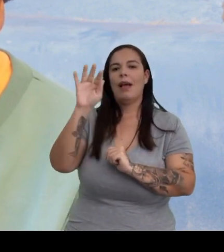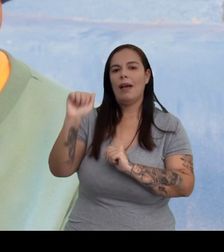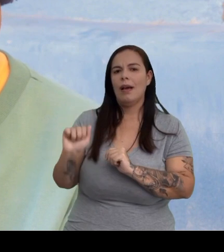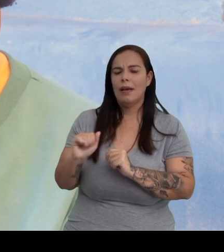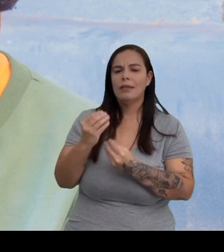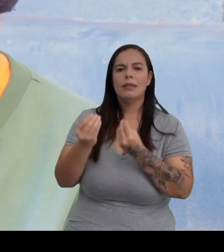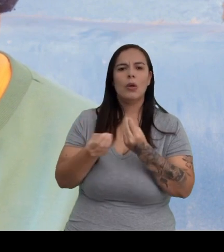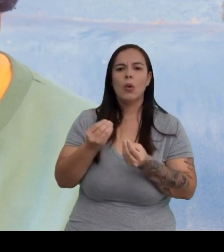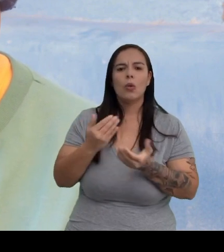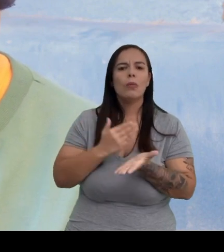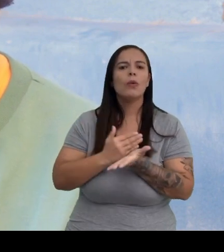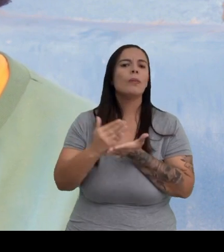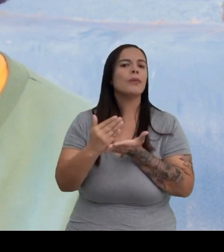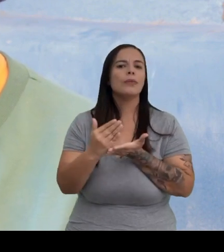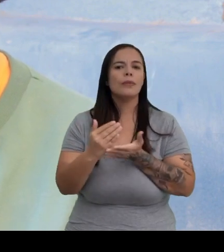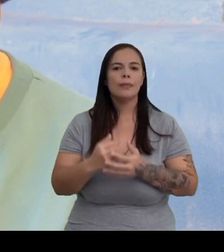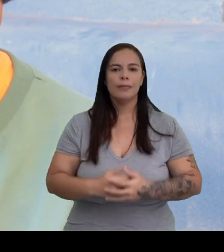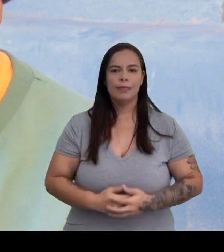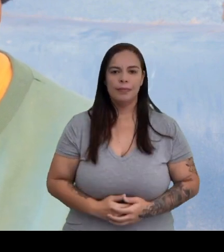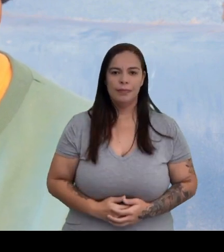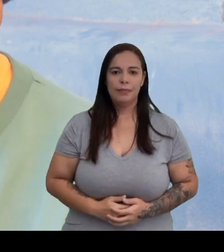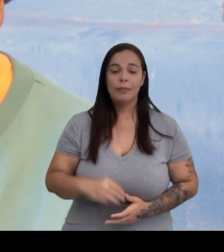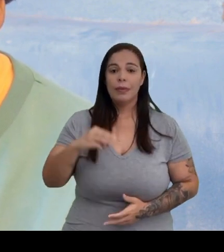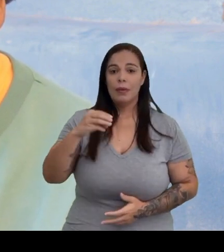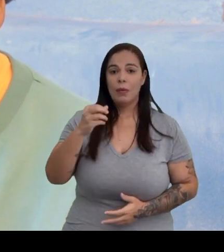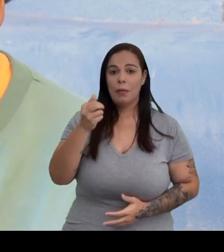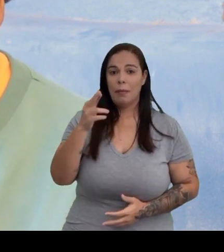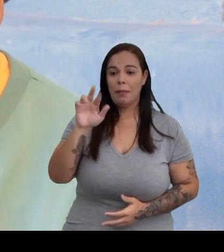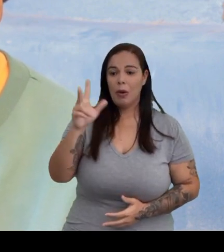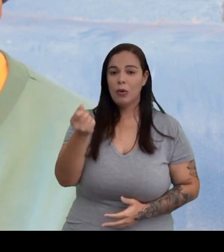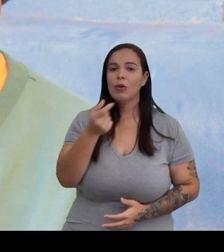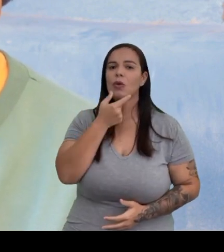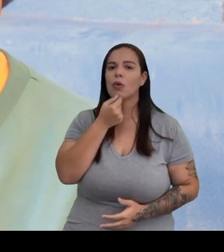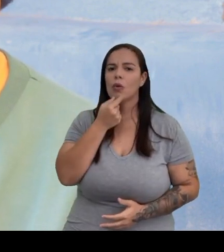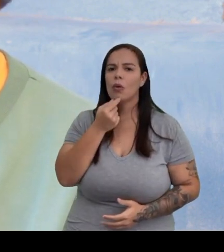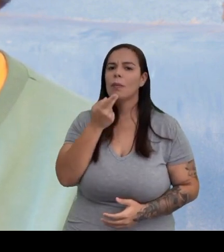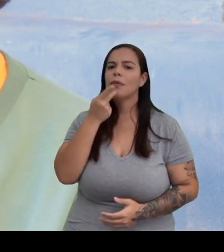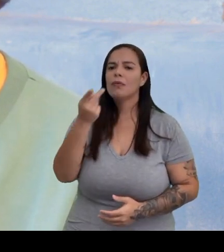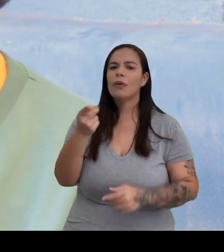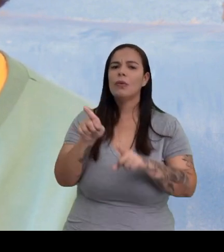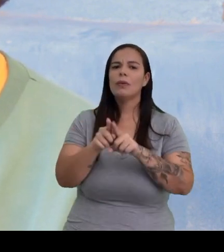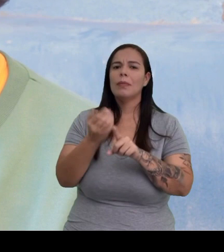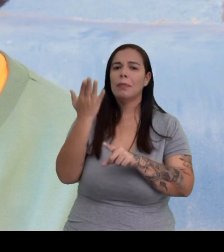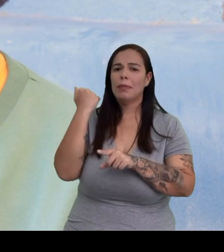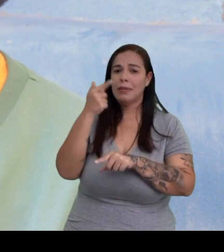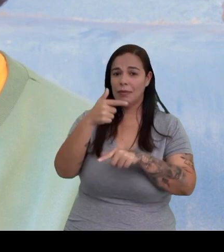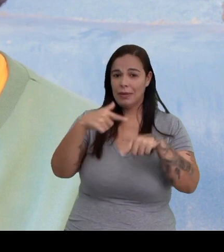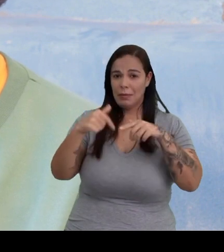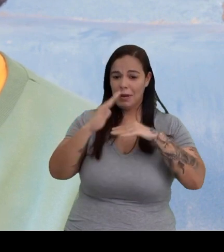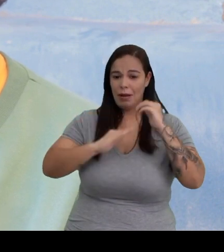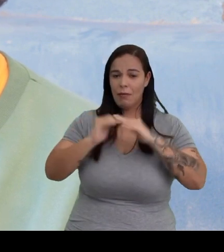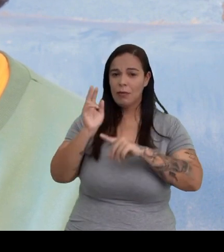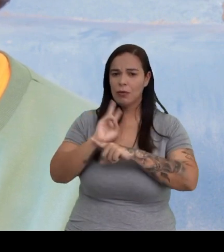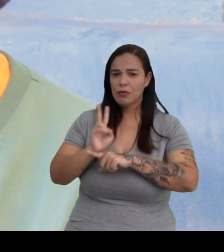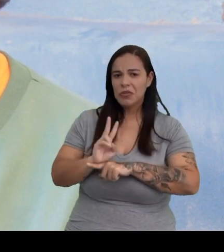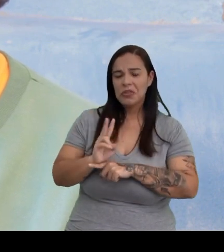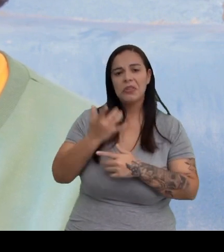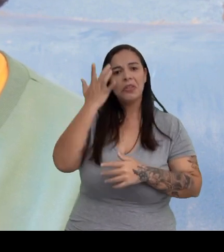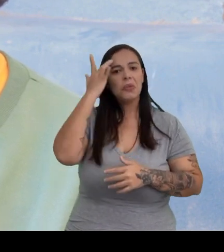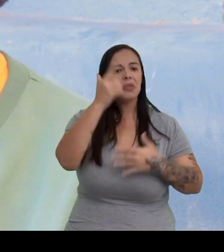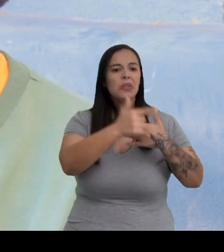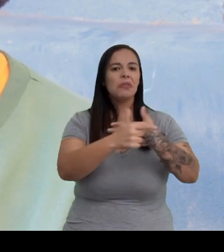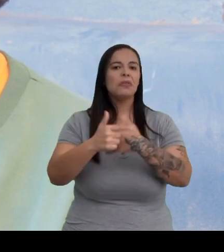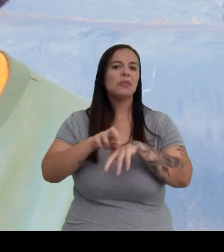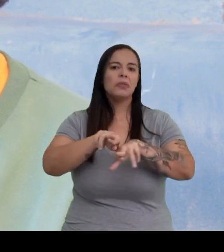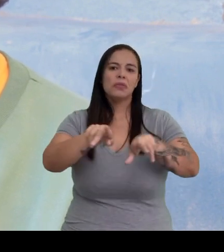desde pequeno. Olha, O Maurinho comentou uma vez que o senhor também era vigia, não sei se tinham